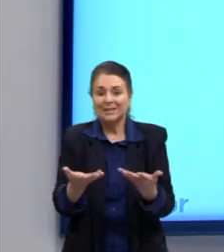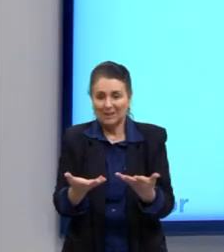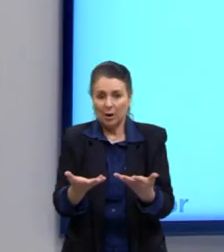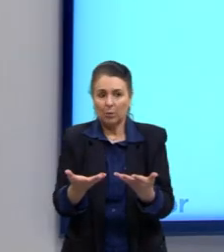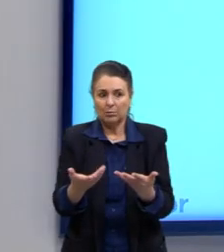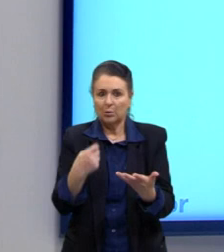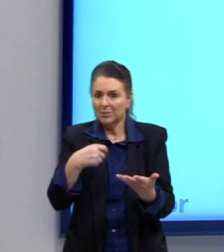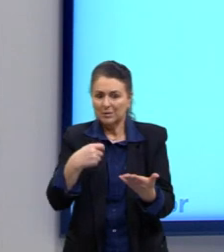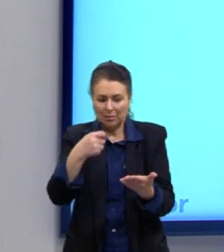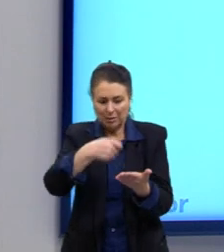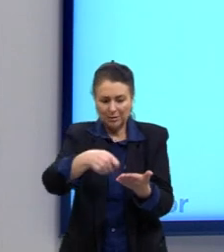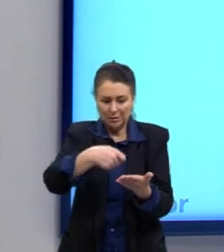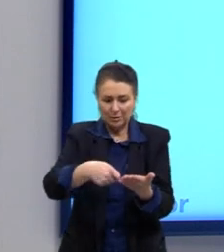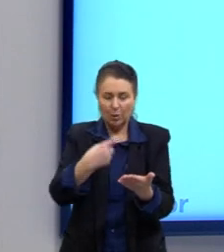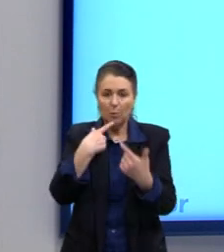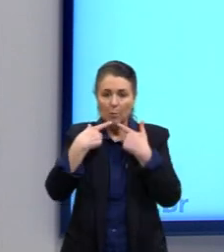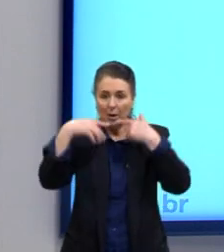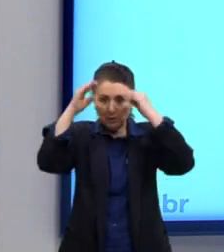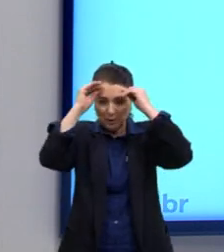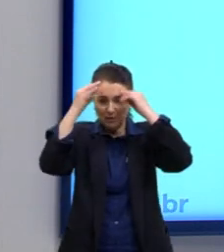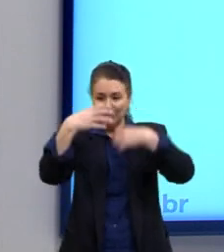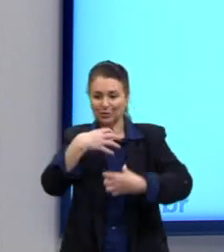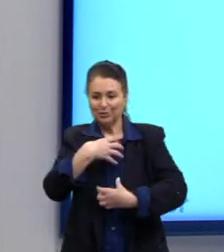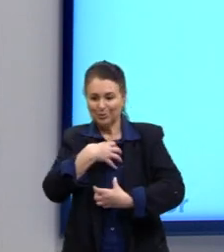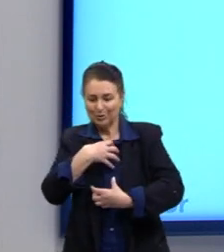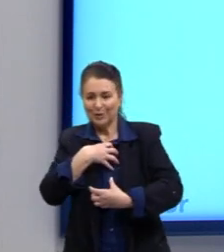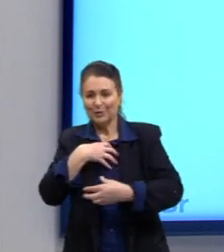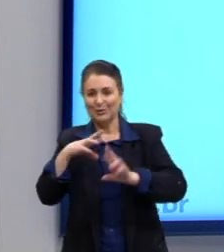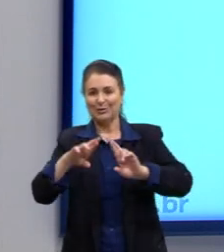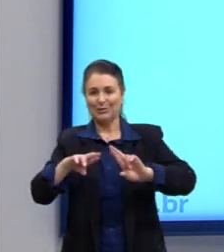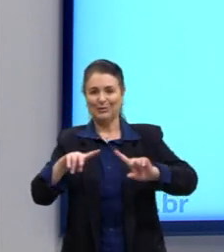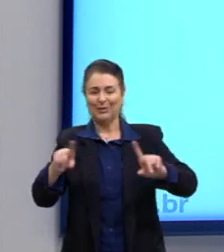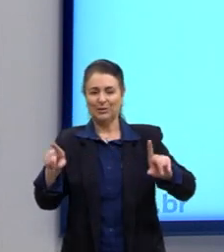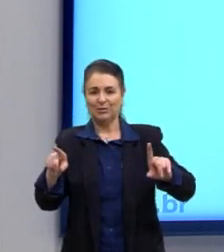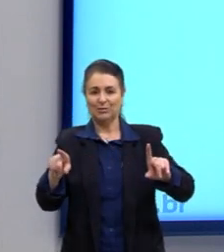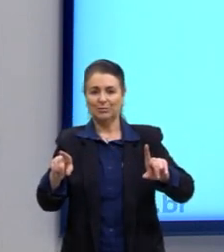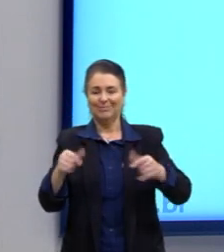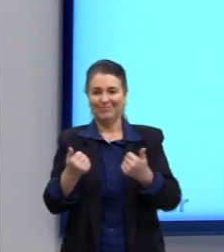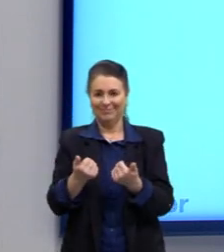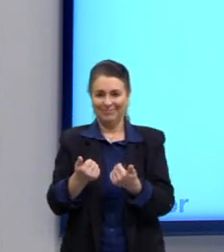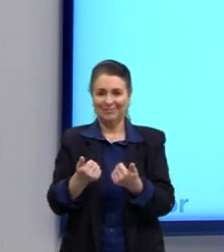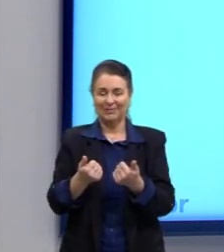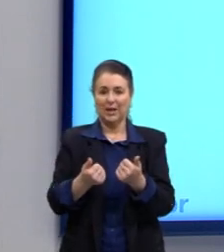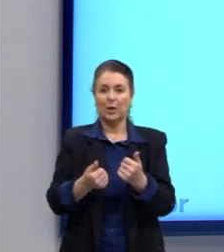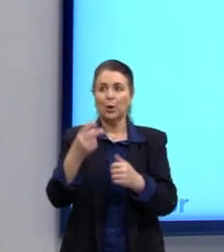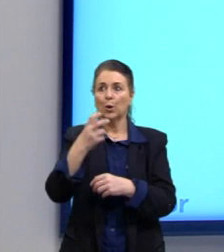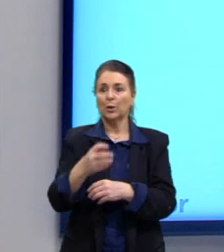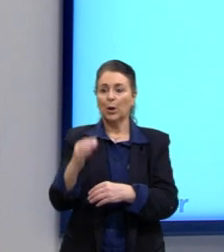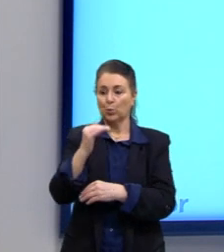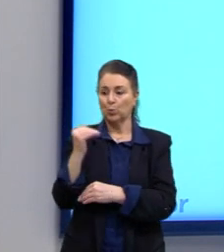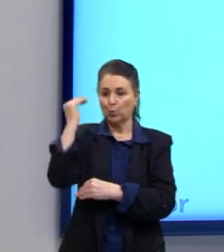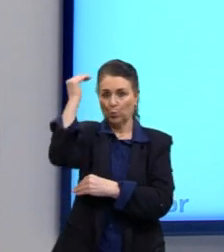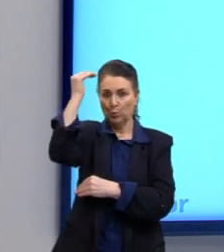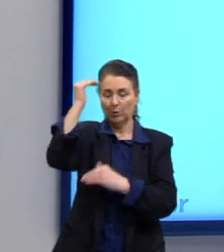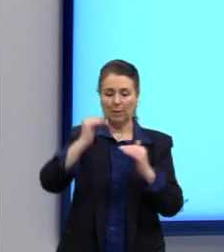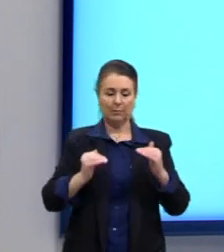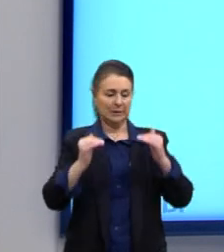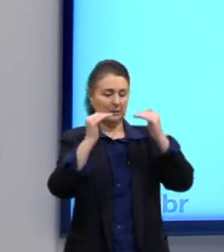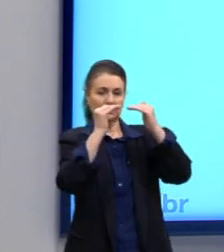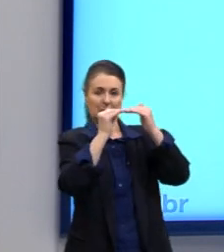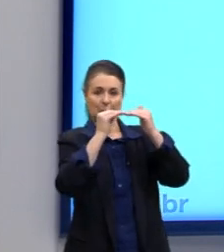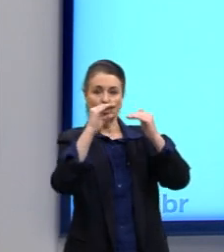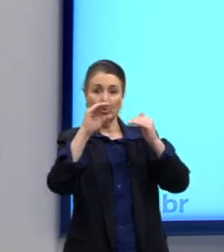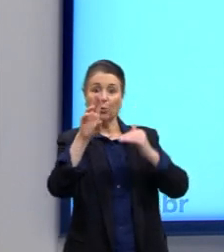escrito então a linguagem tem essas várias formas né é culta ou padrão certo né uma linguagem